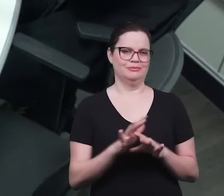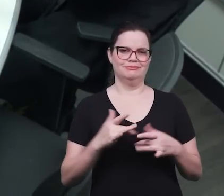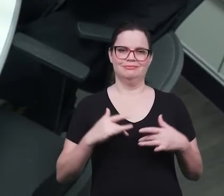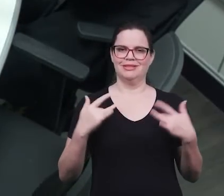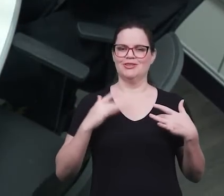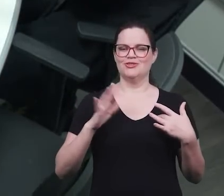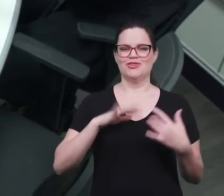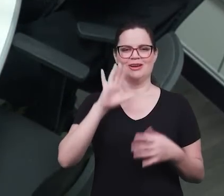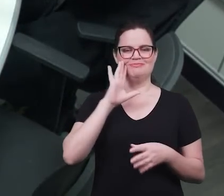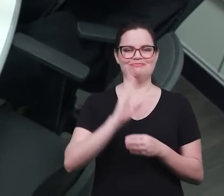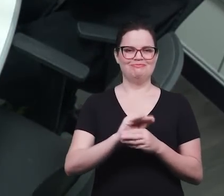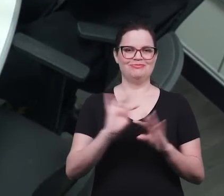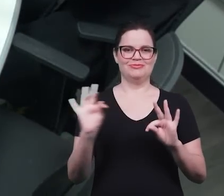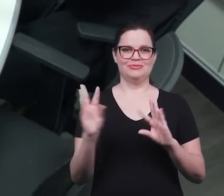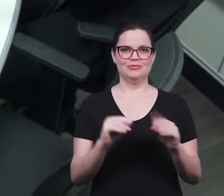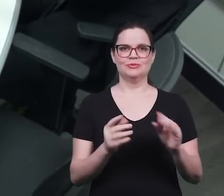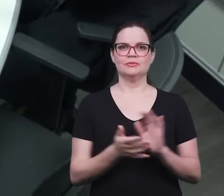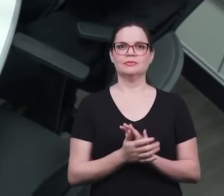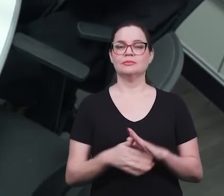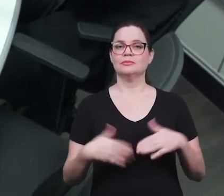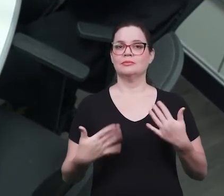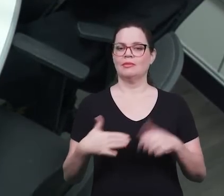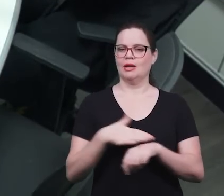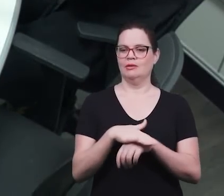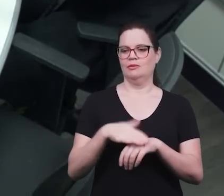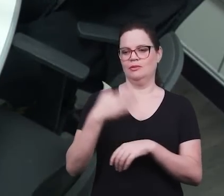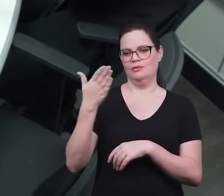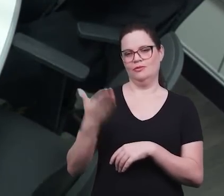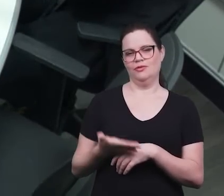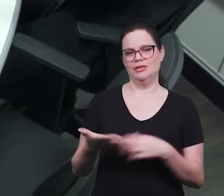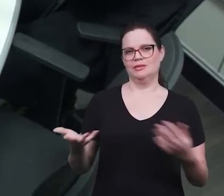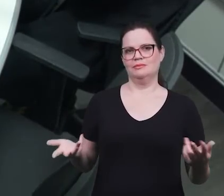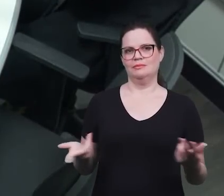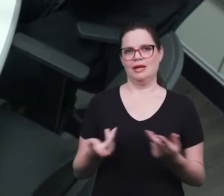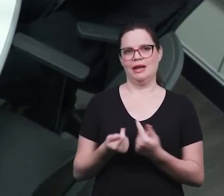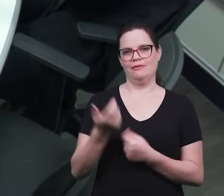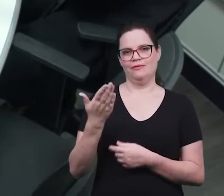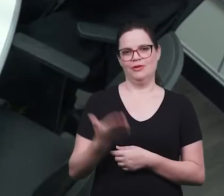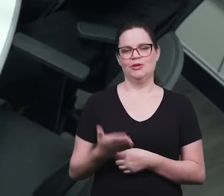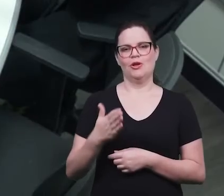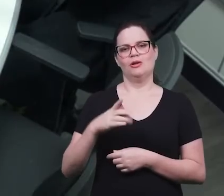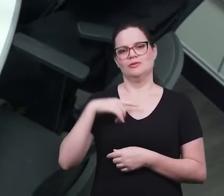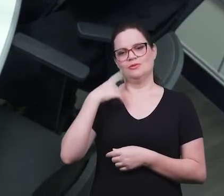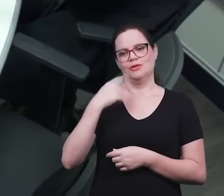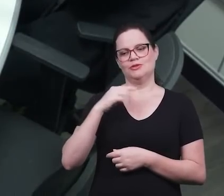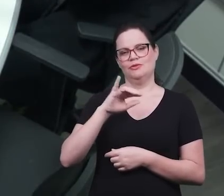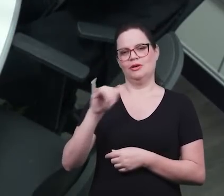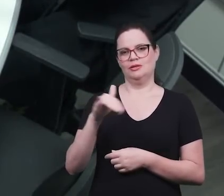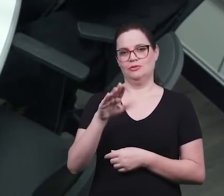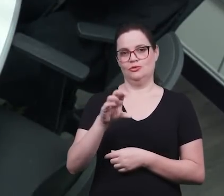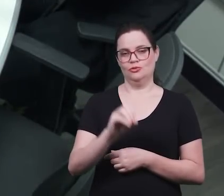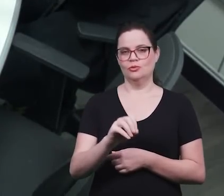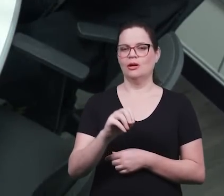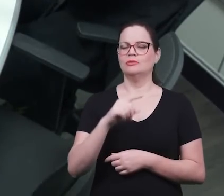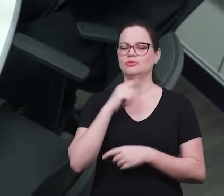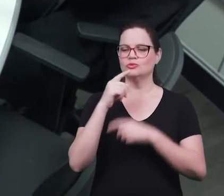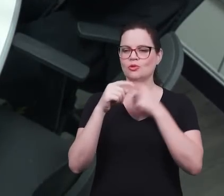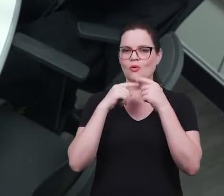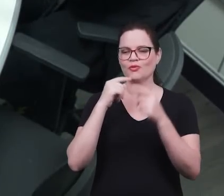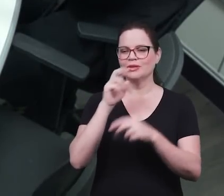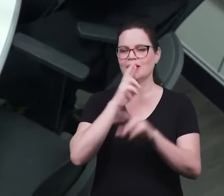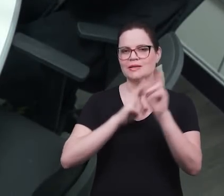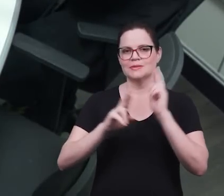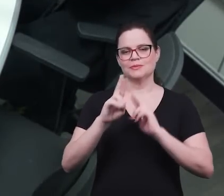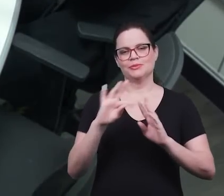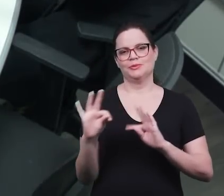aqui com algumas perguntas. Conversamos aqui com uma conversa maravilhosa, tirando muitas dúvidas aqui, o doutor João